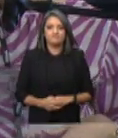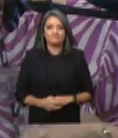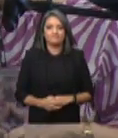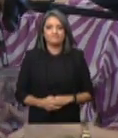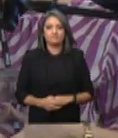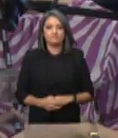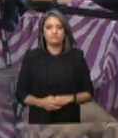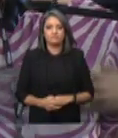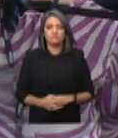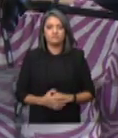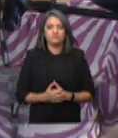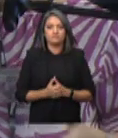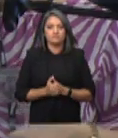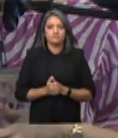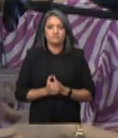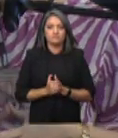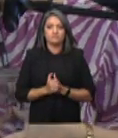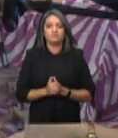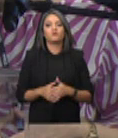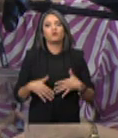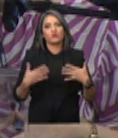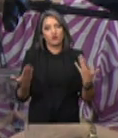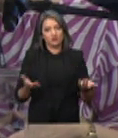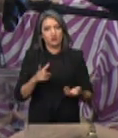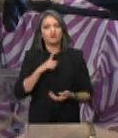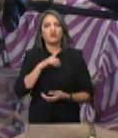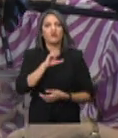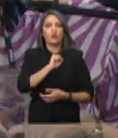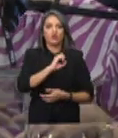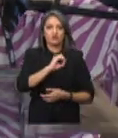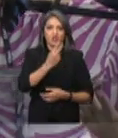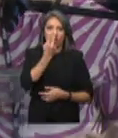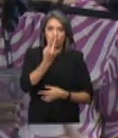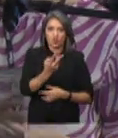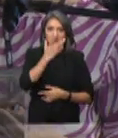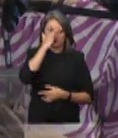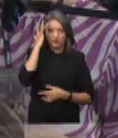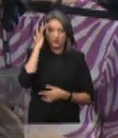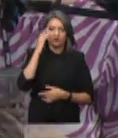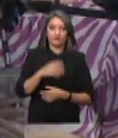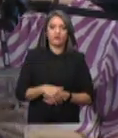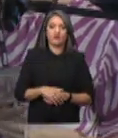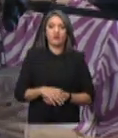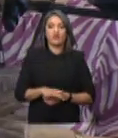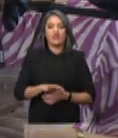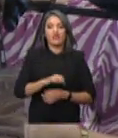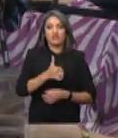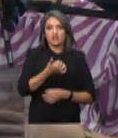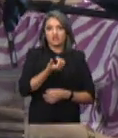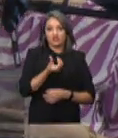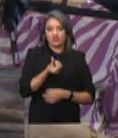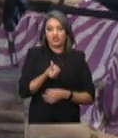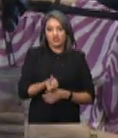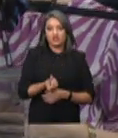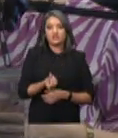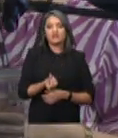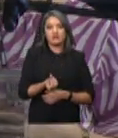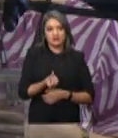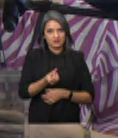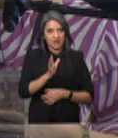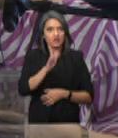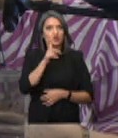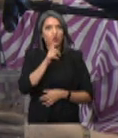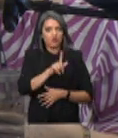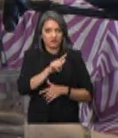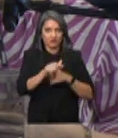então nós acolhemos 802 pessoas 16 dessas 802 pessoas saíram com o